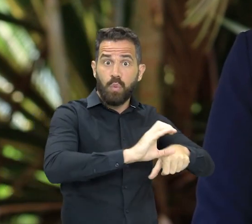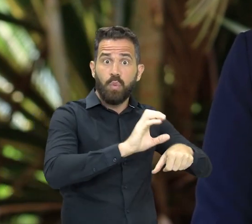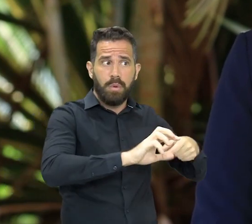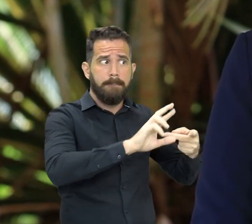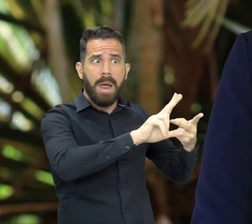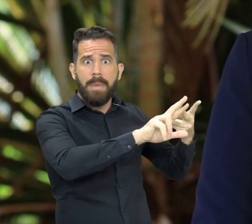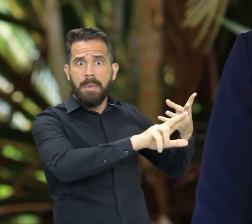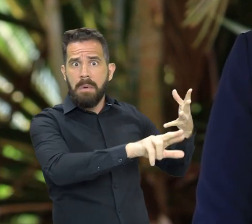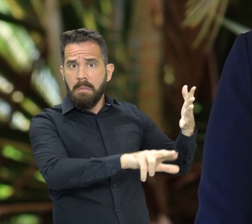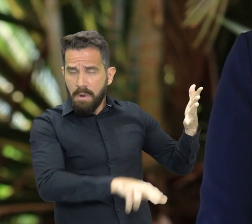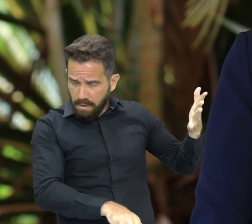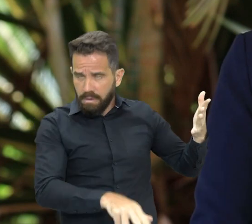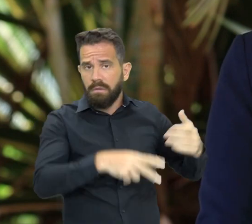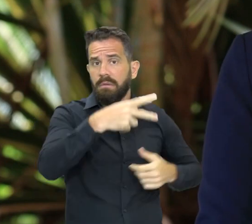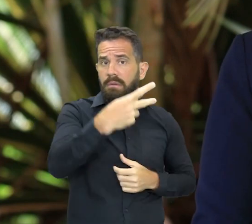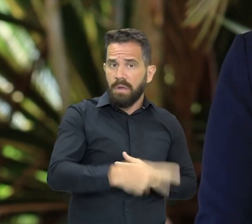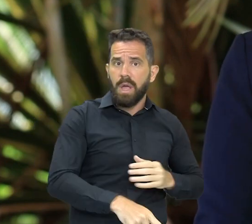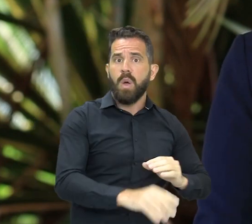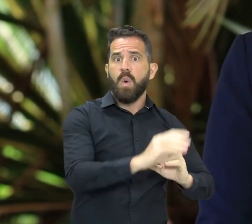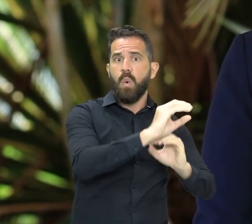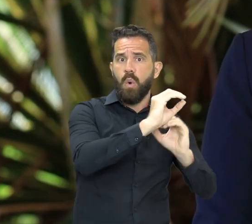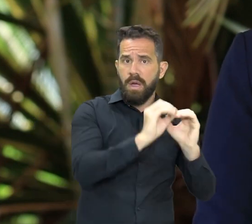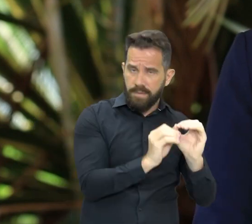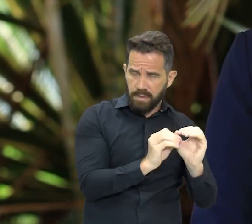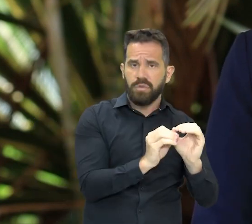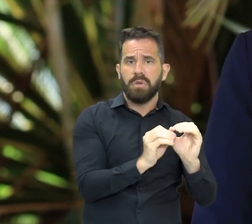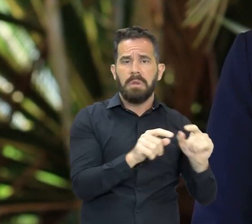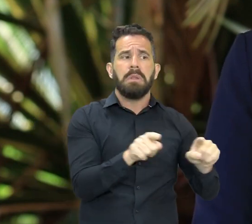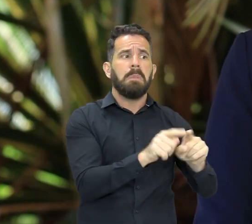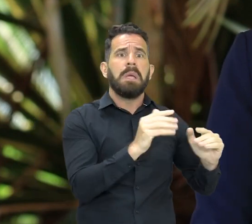foram, e das mais diferentes